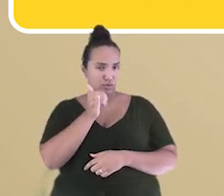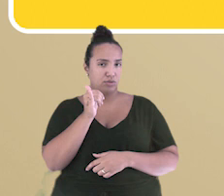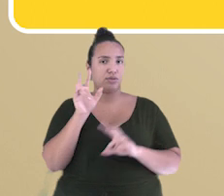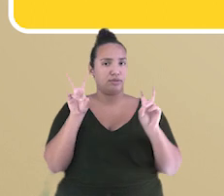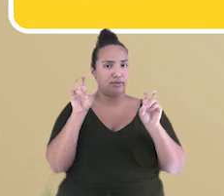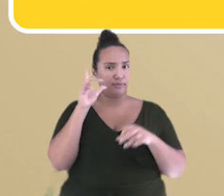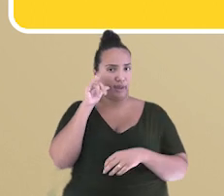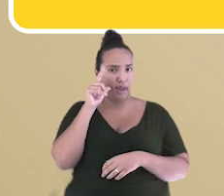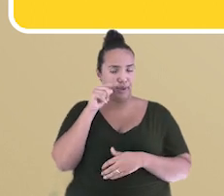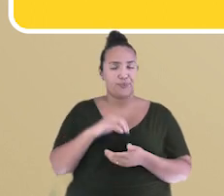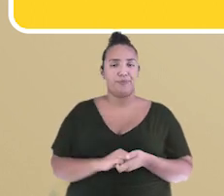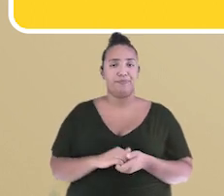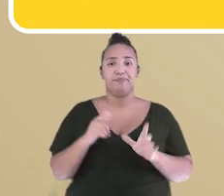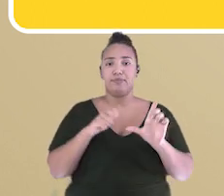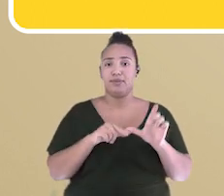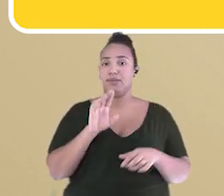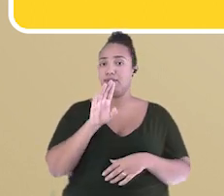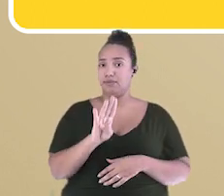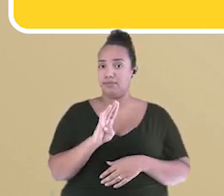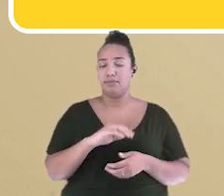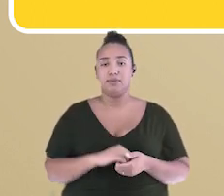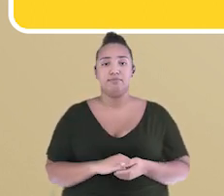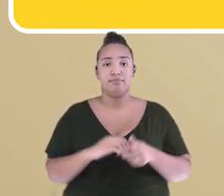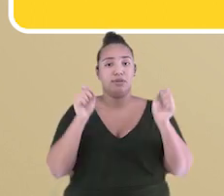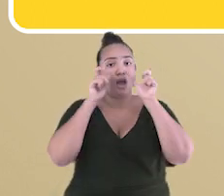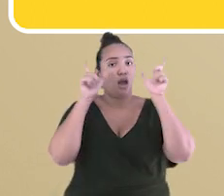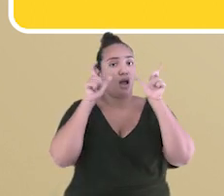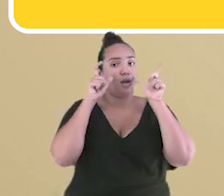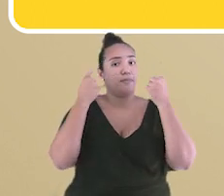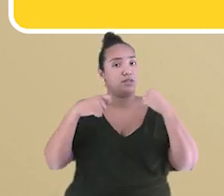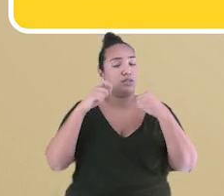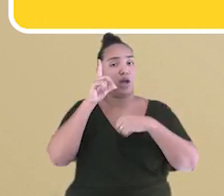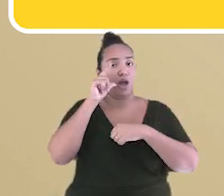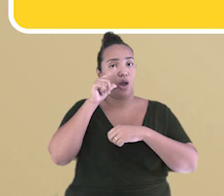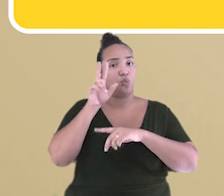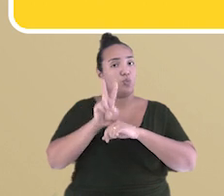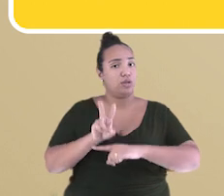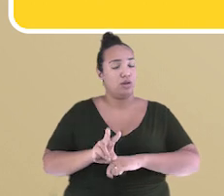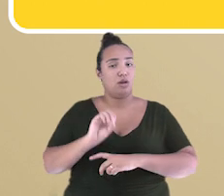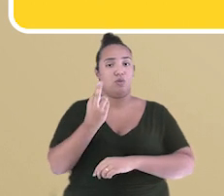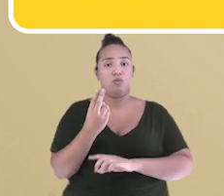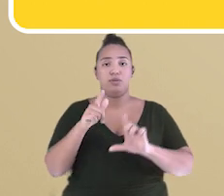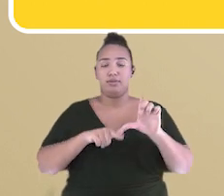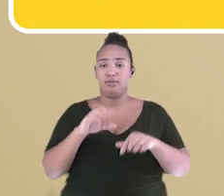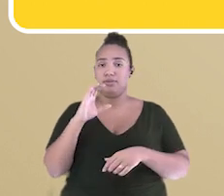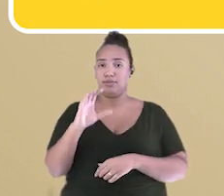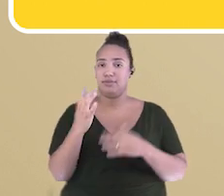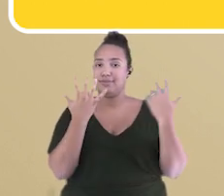sobre a água. Letra B, alertar sobre a preservação da água. Ou letra